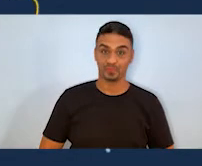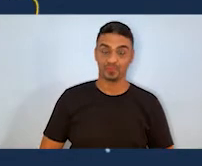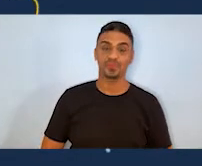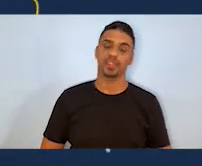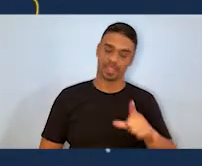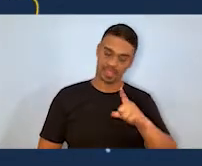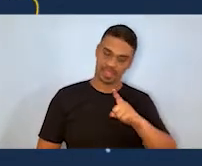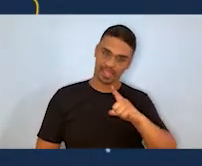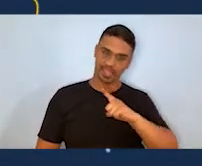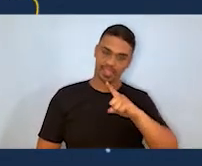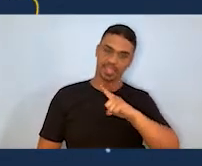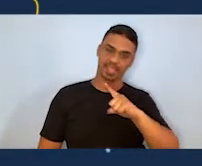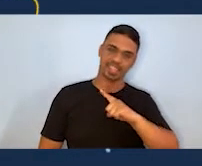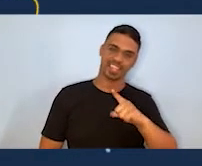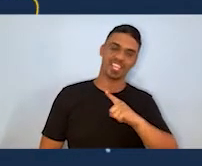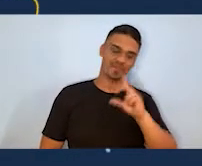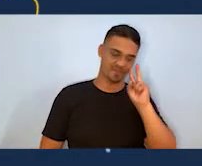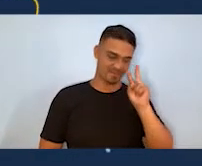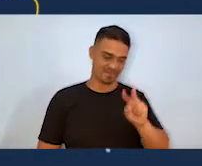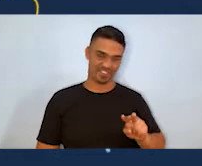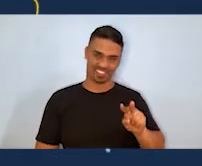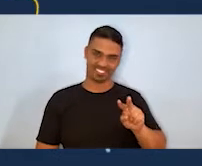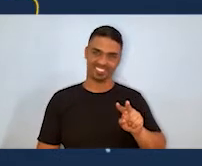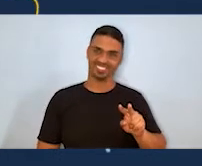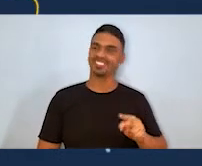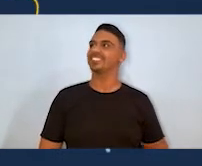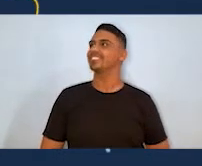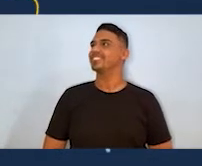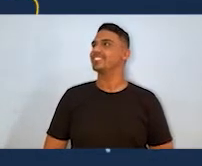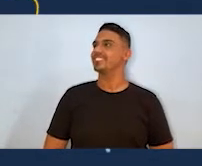E aí a gente vai ter, ó,